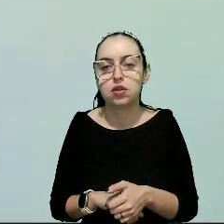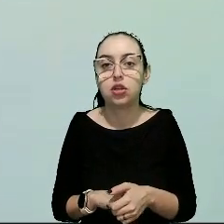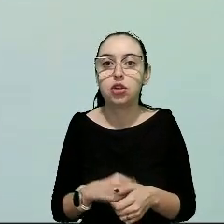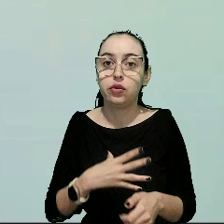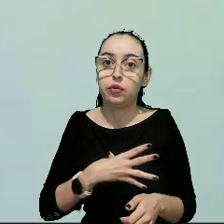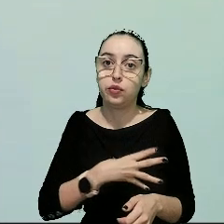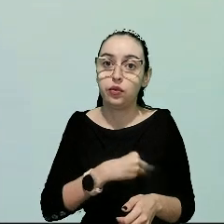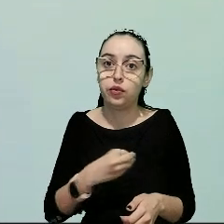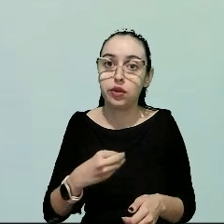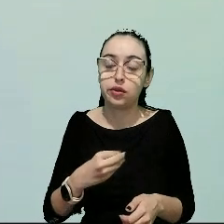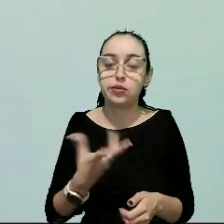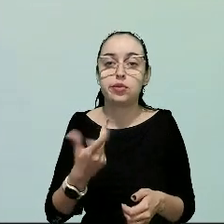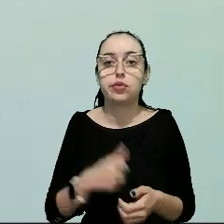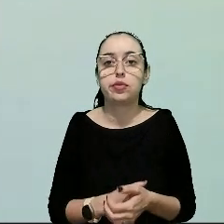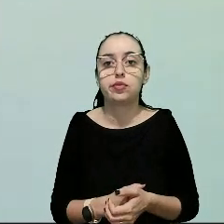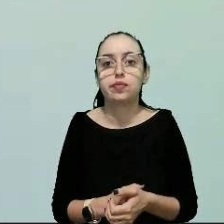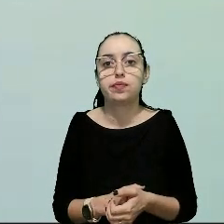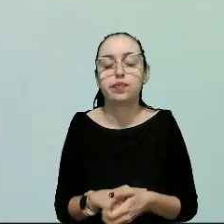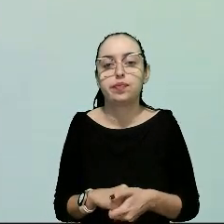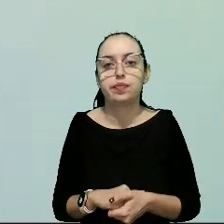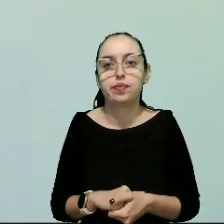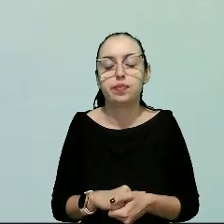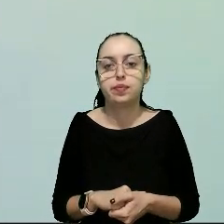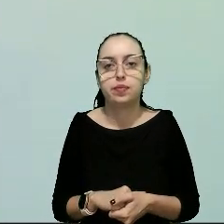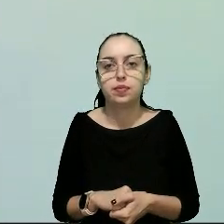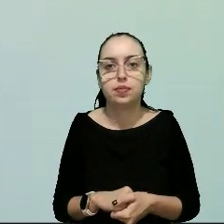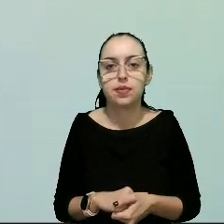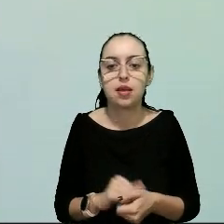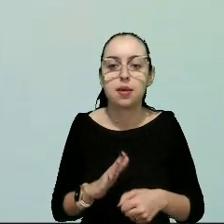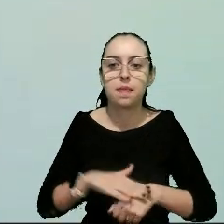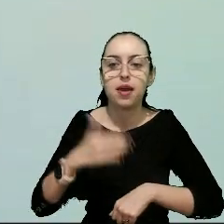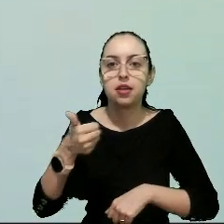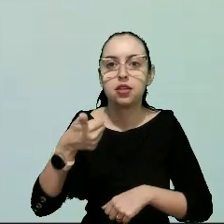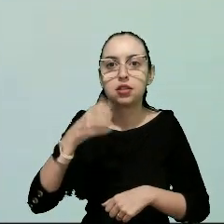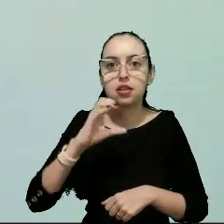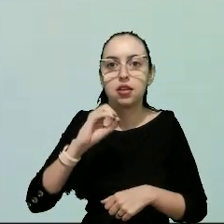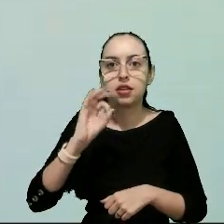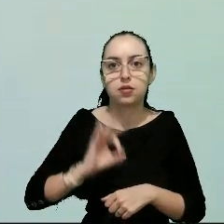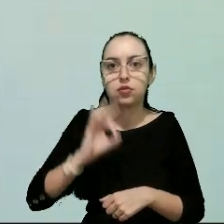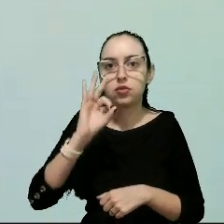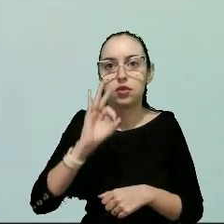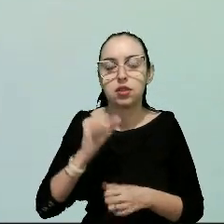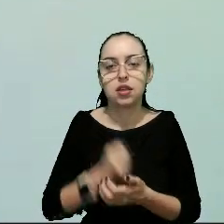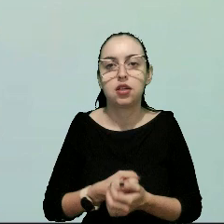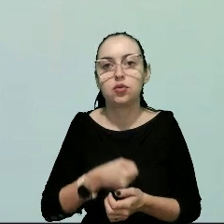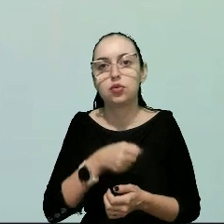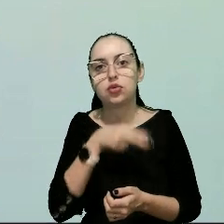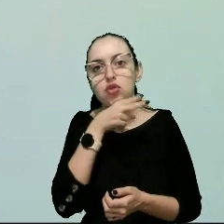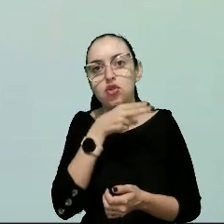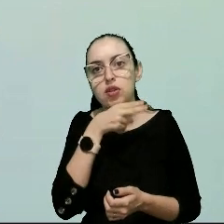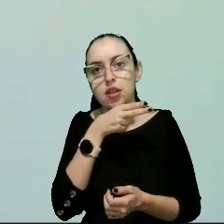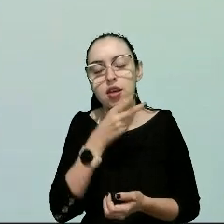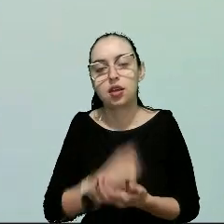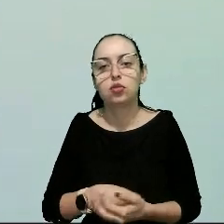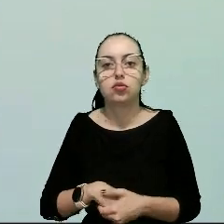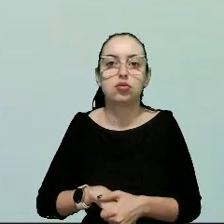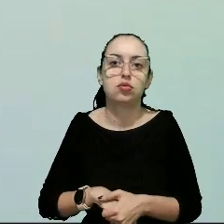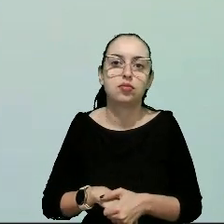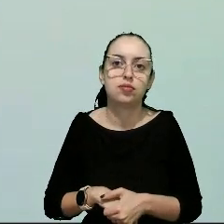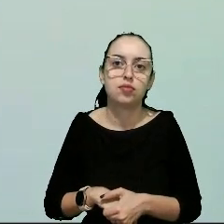são de filhos e filhas. Mais de 10% de